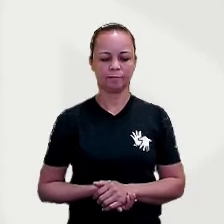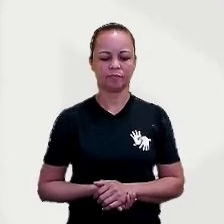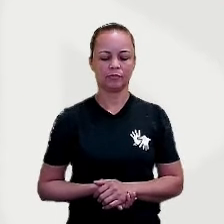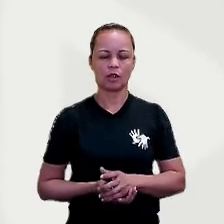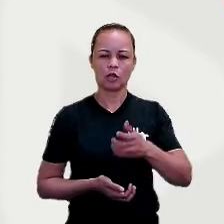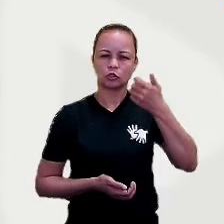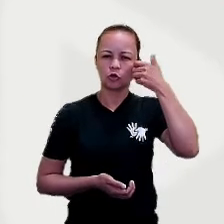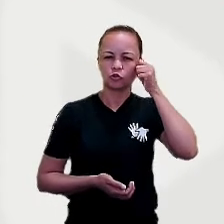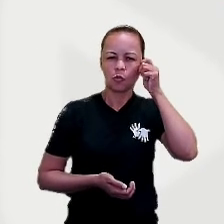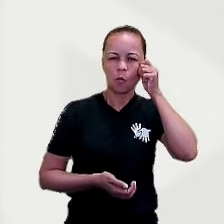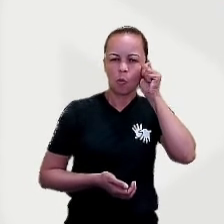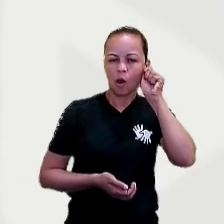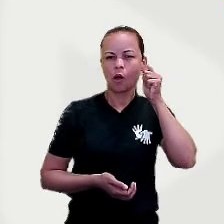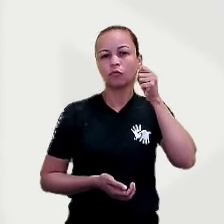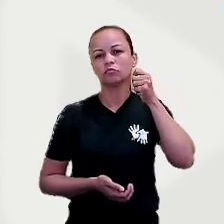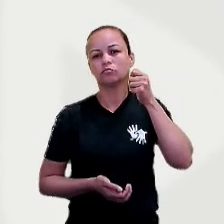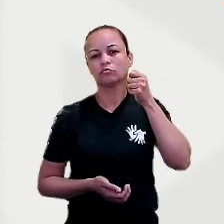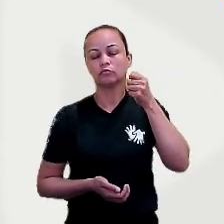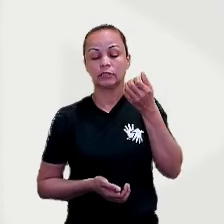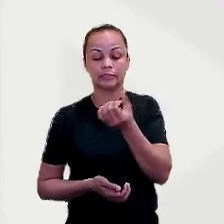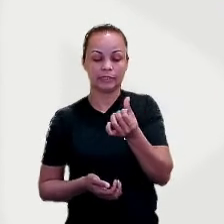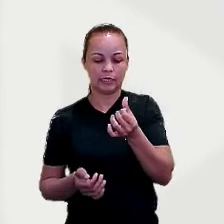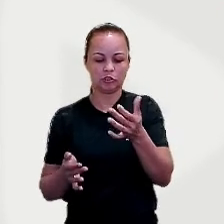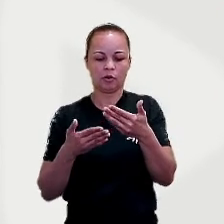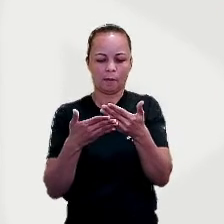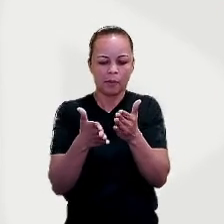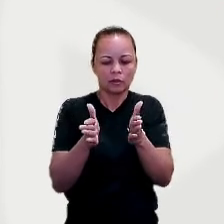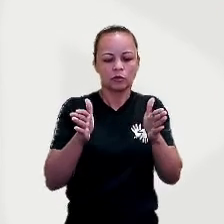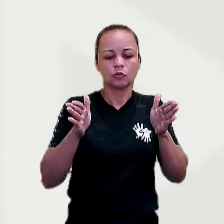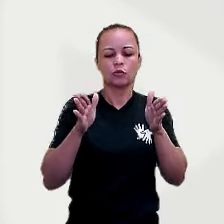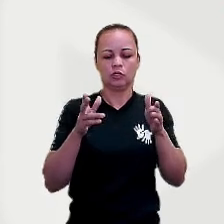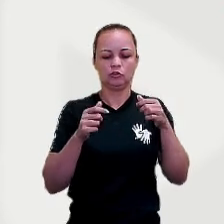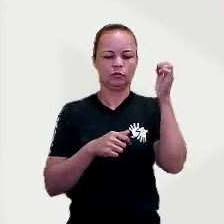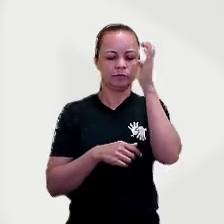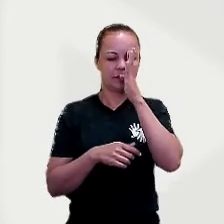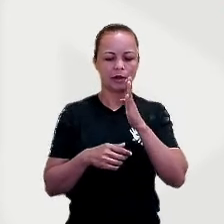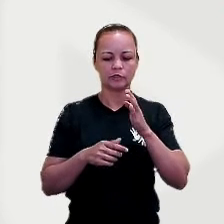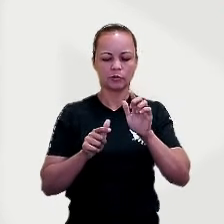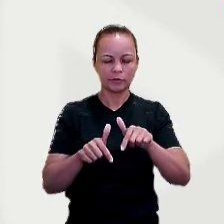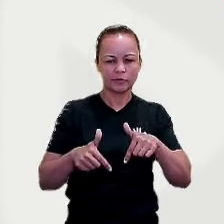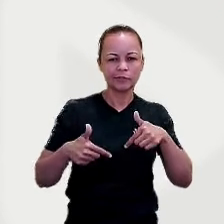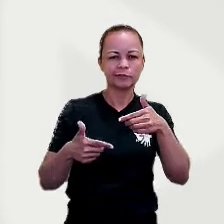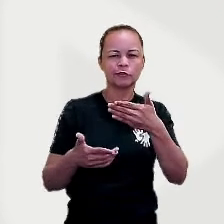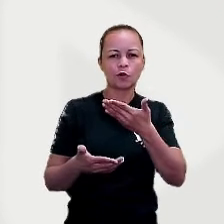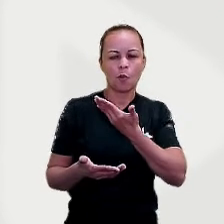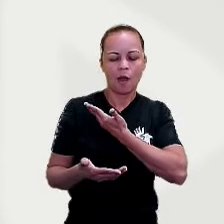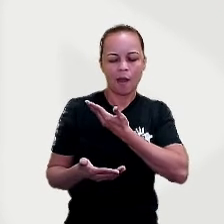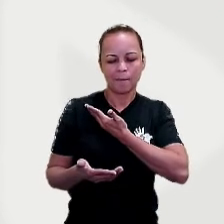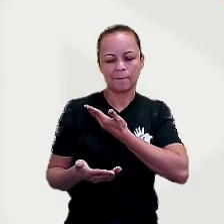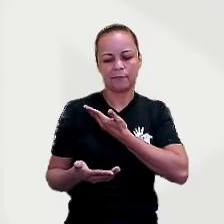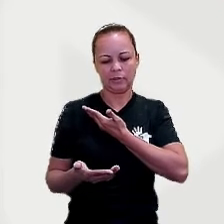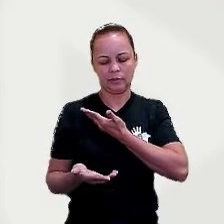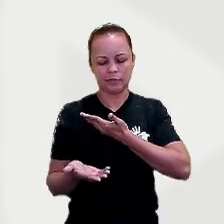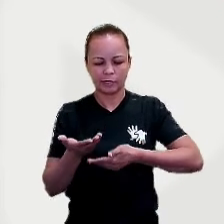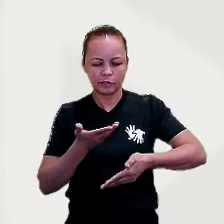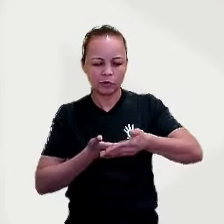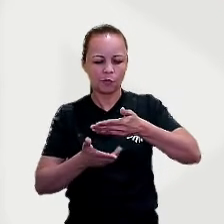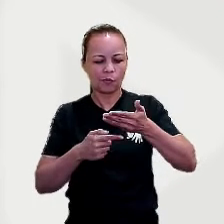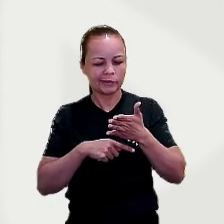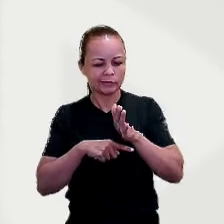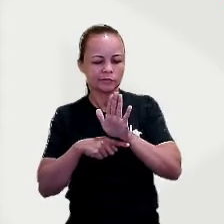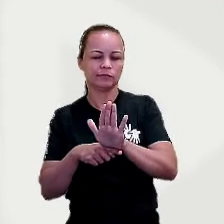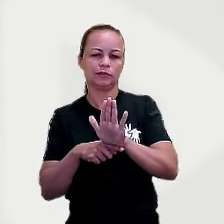João VI ordenou a abertura dos portos do Brasil às nações amigas, o que contribuiu para o enriquecimento do